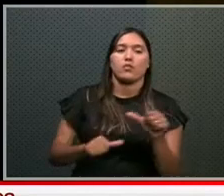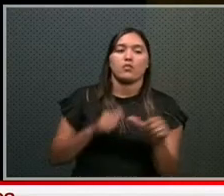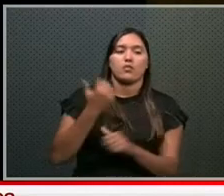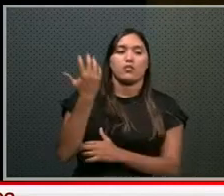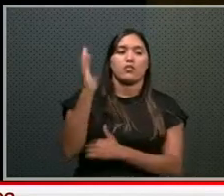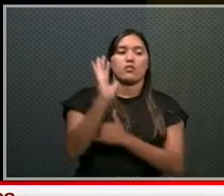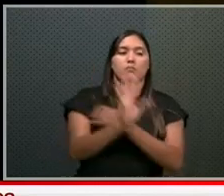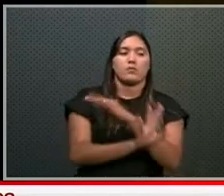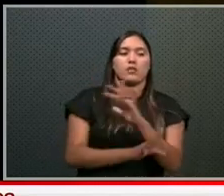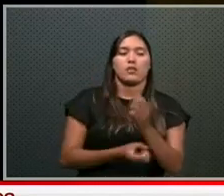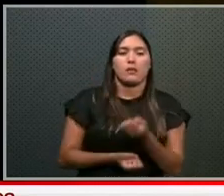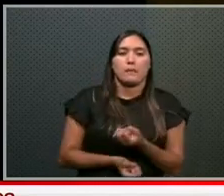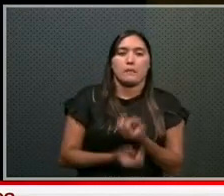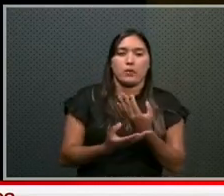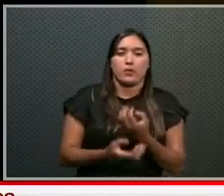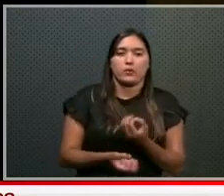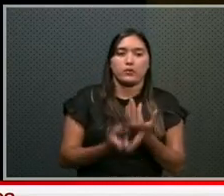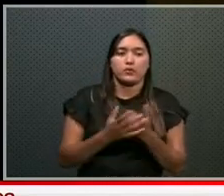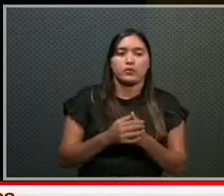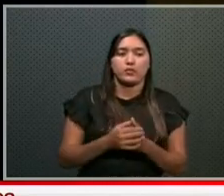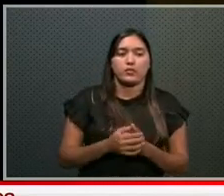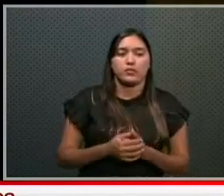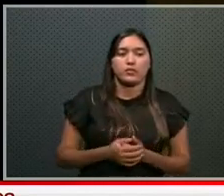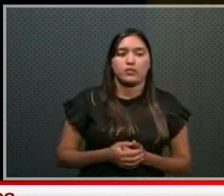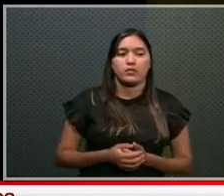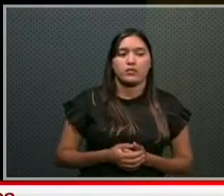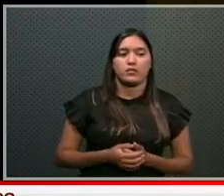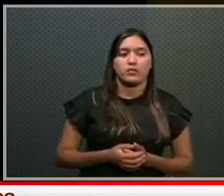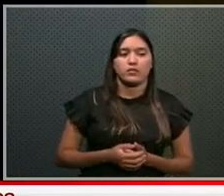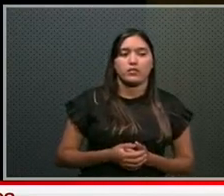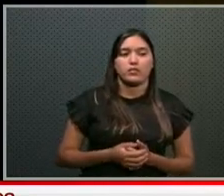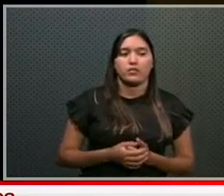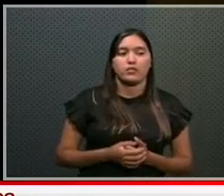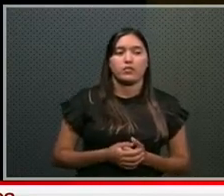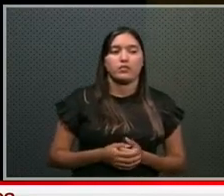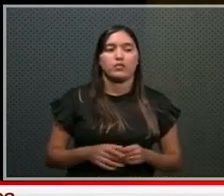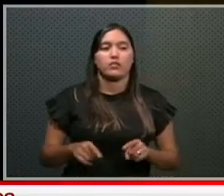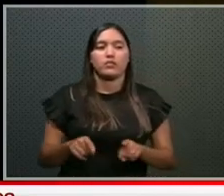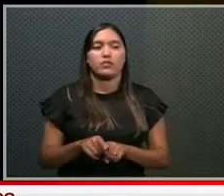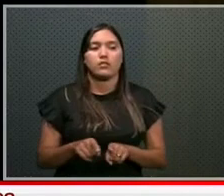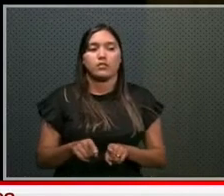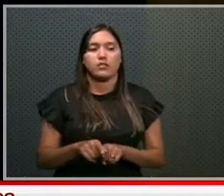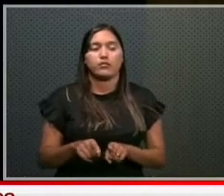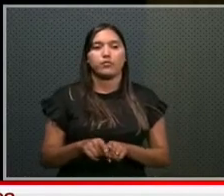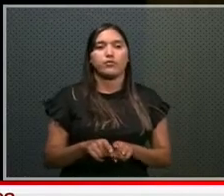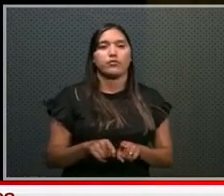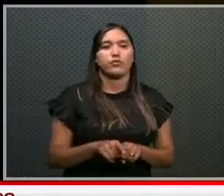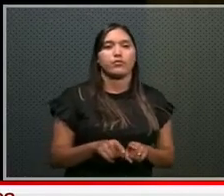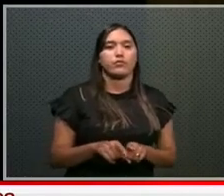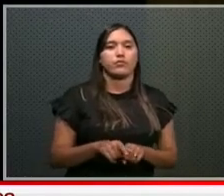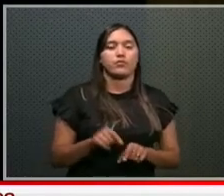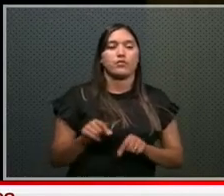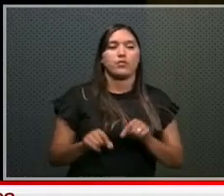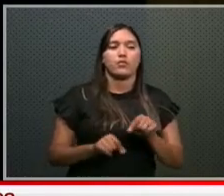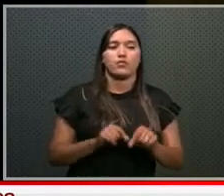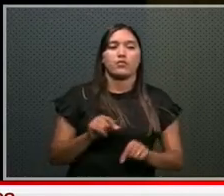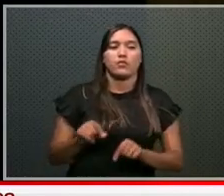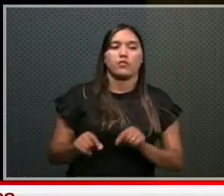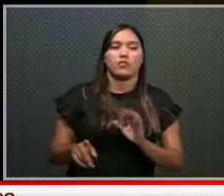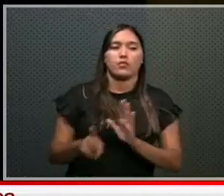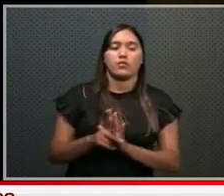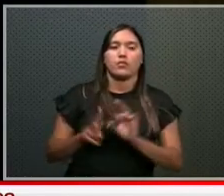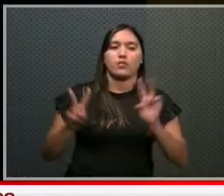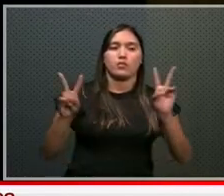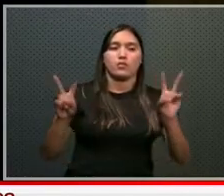produtiva que ela recompõe e proteja as áreas mais gera e produz alimento temos muitos exemplos com